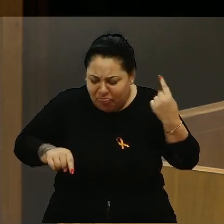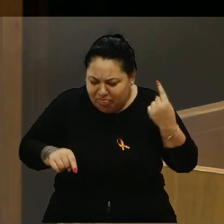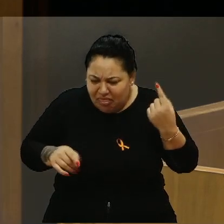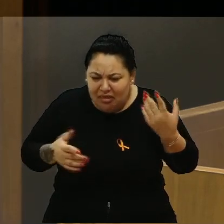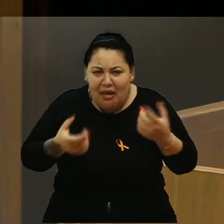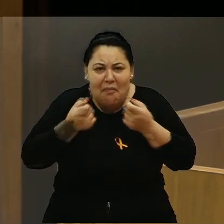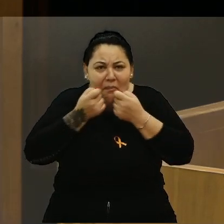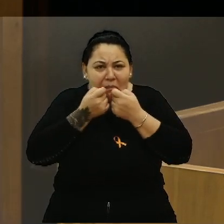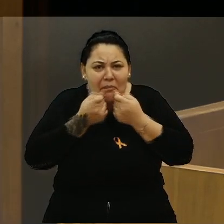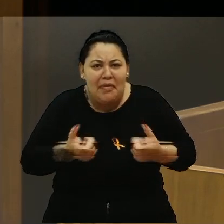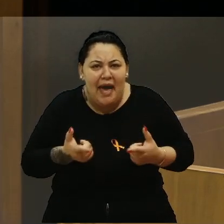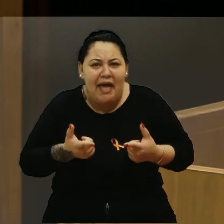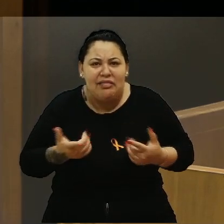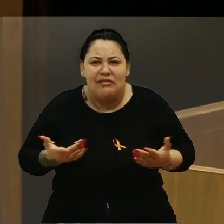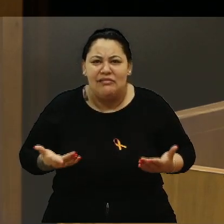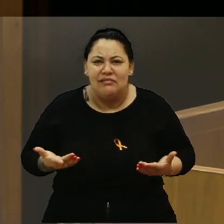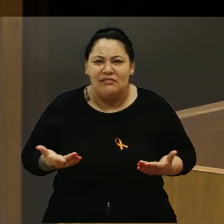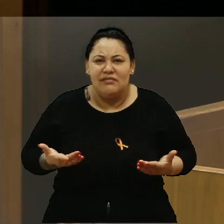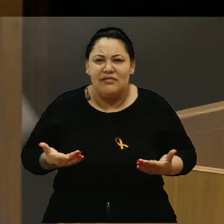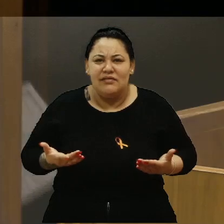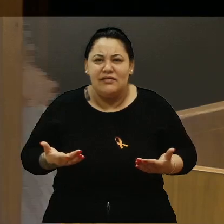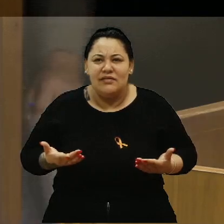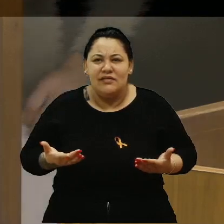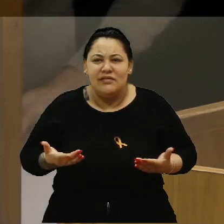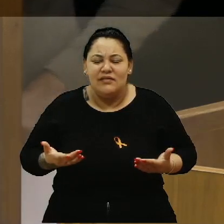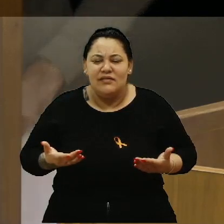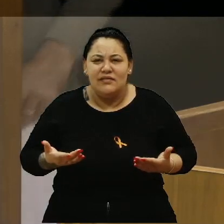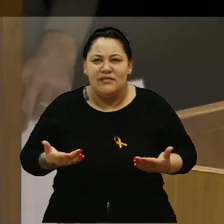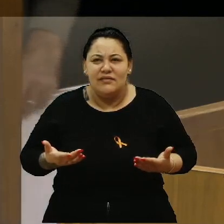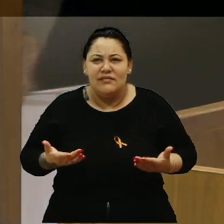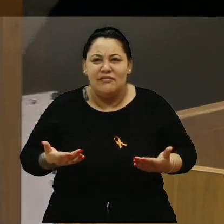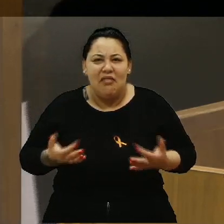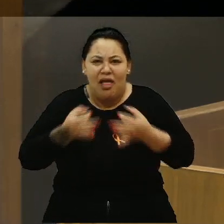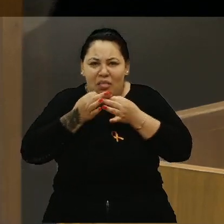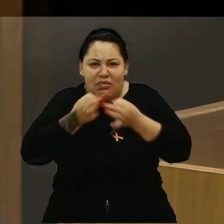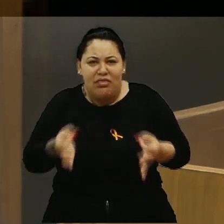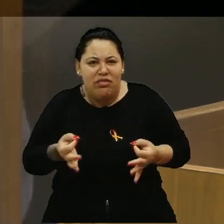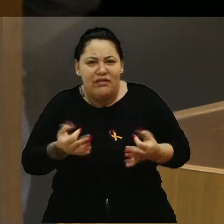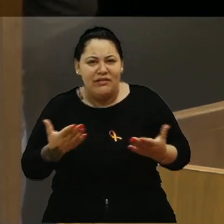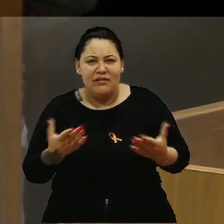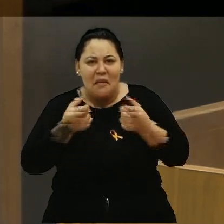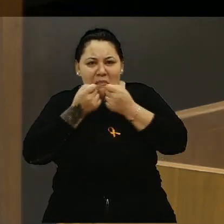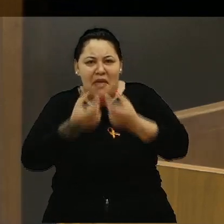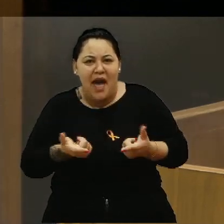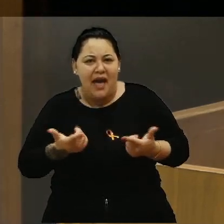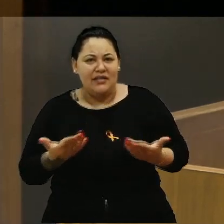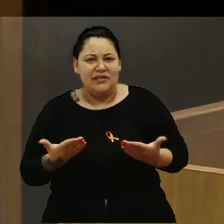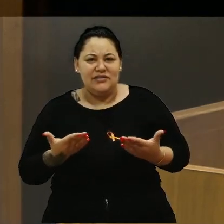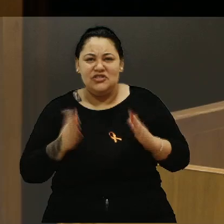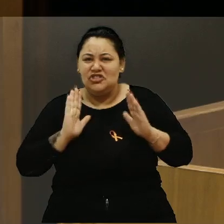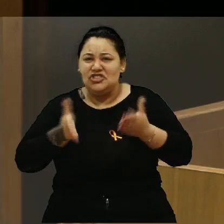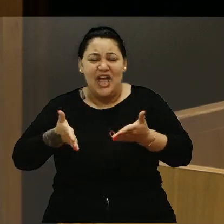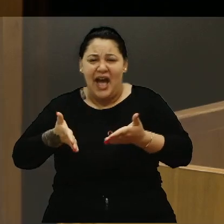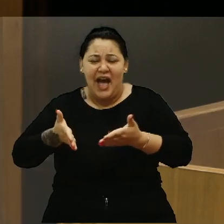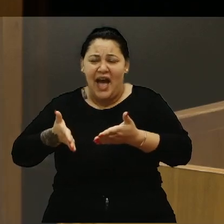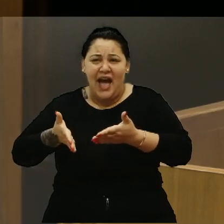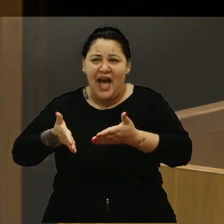é que está o cúmulo aqui? Isso gera ao cúmulo do ridículo. Isso passou do limite,